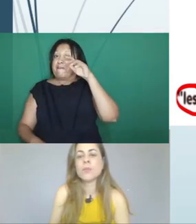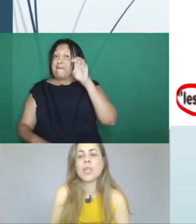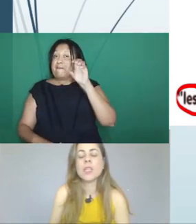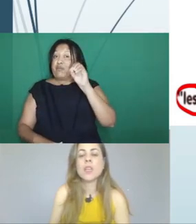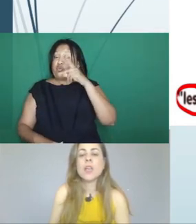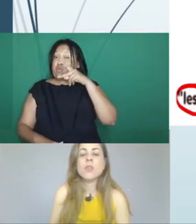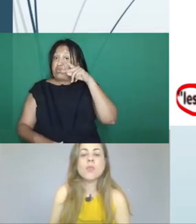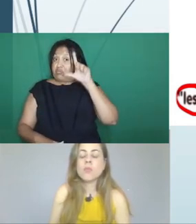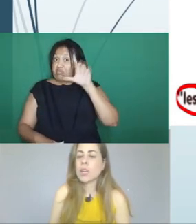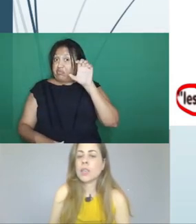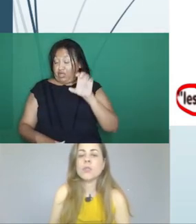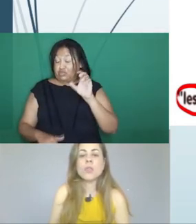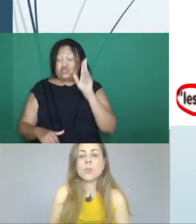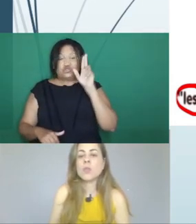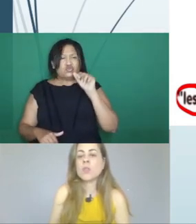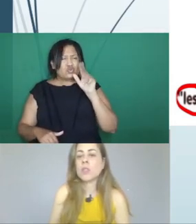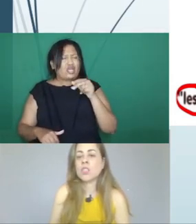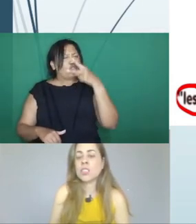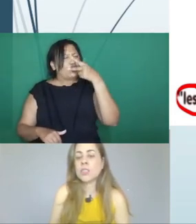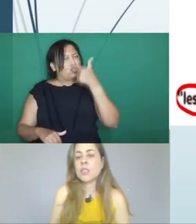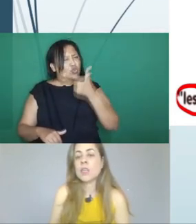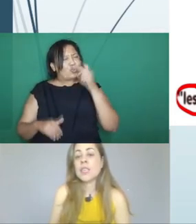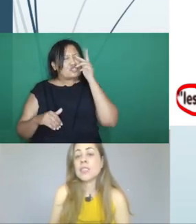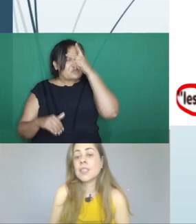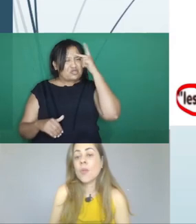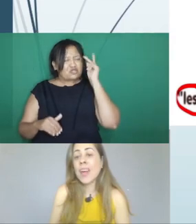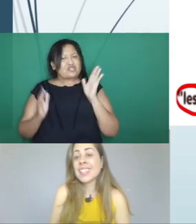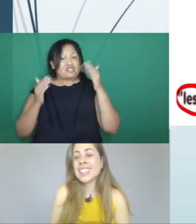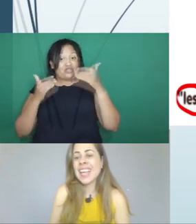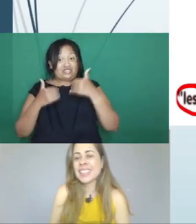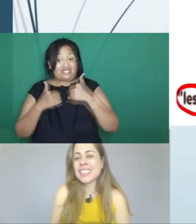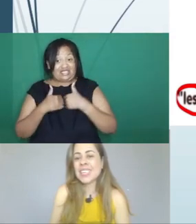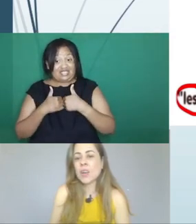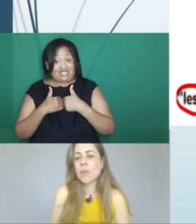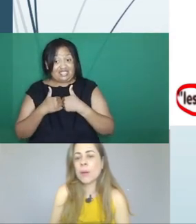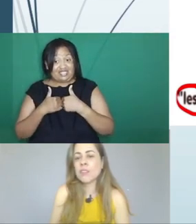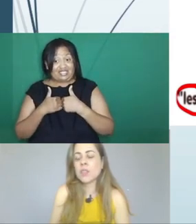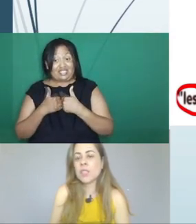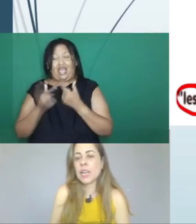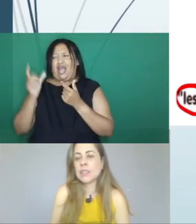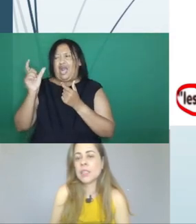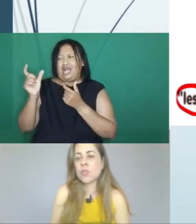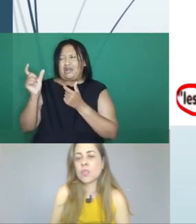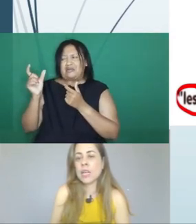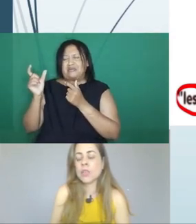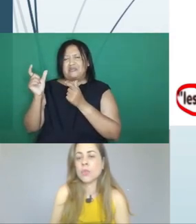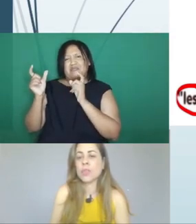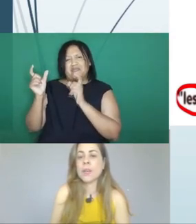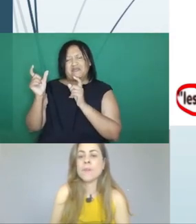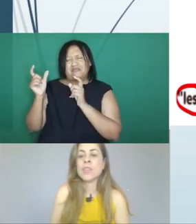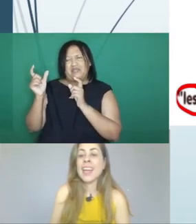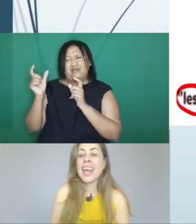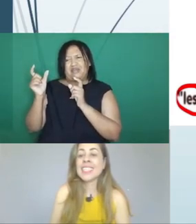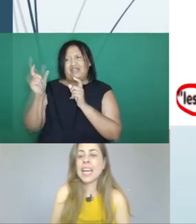people né nunca duas pessoas autistas são exatas ele olha uma palavra cognata que ajuda na